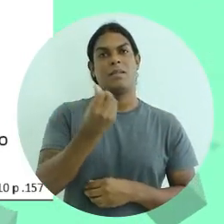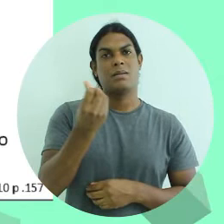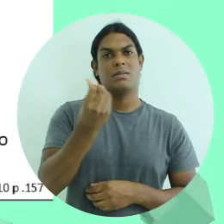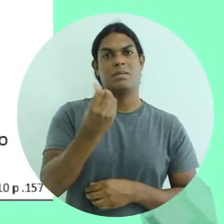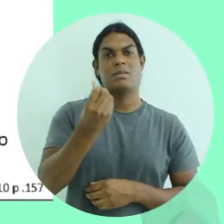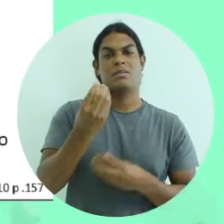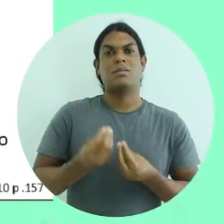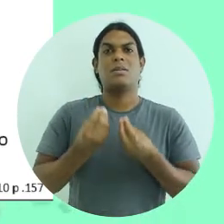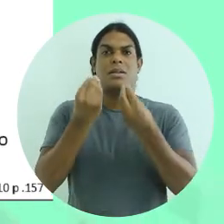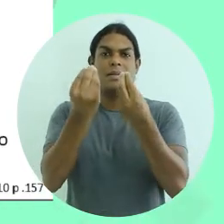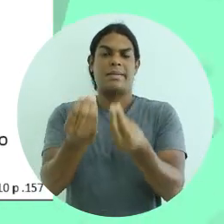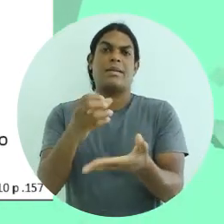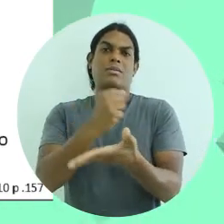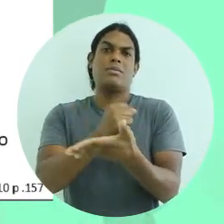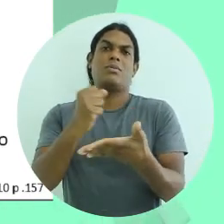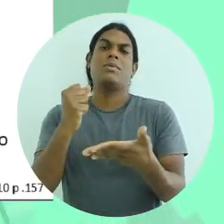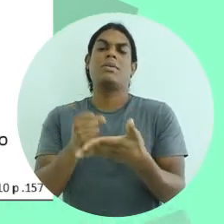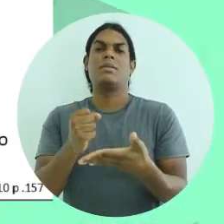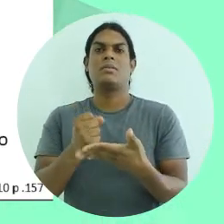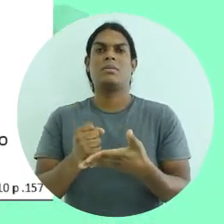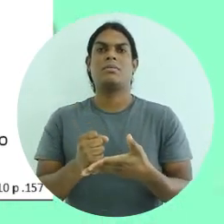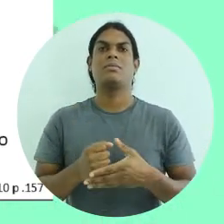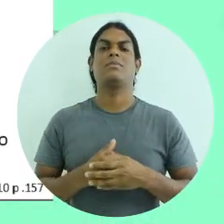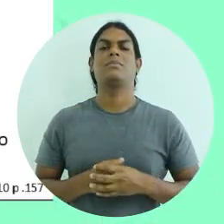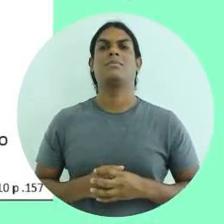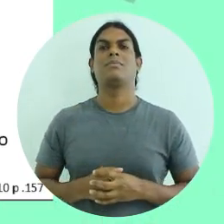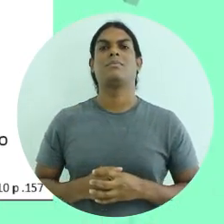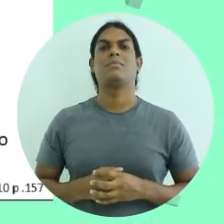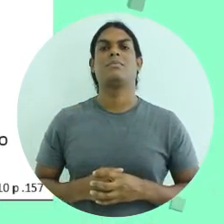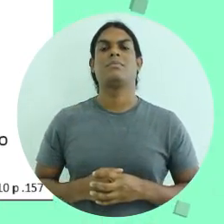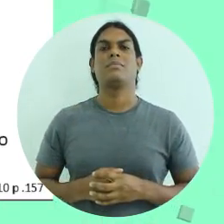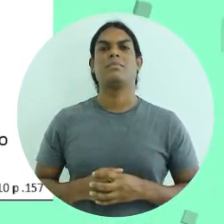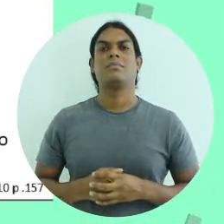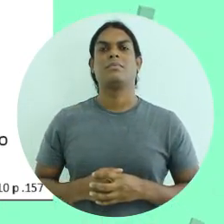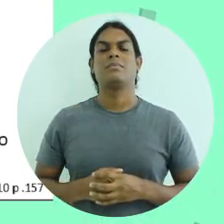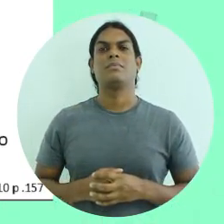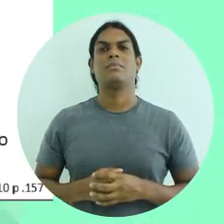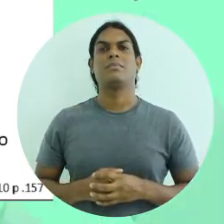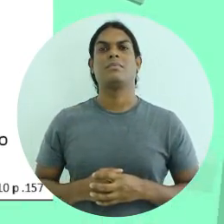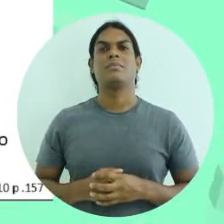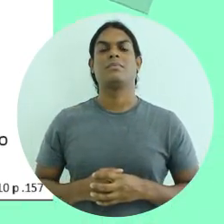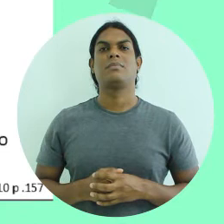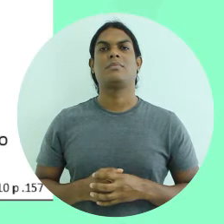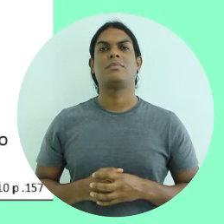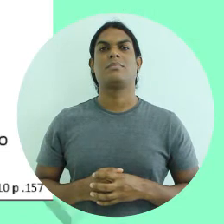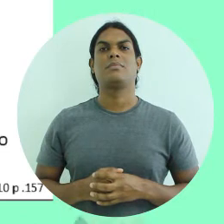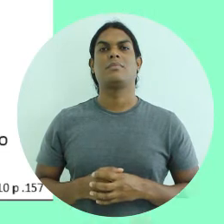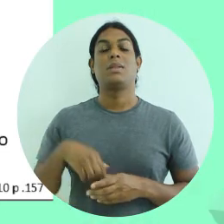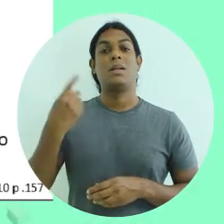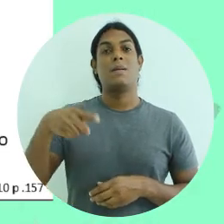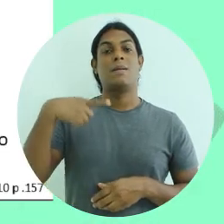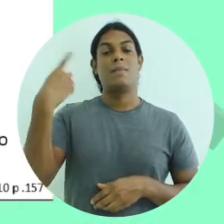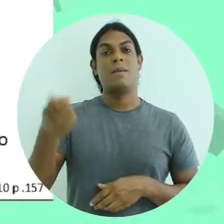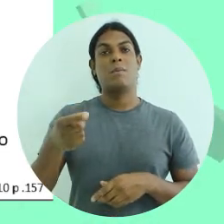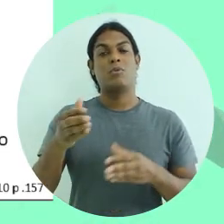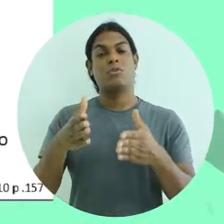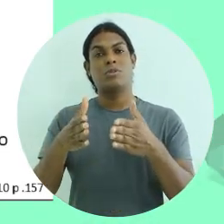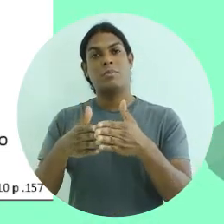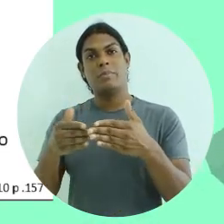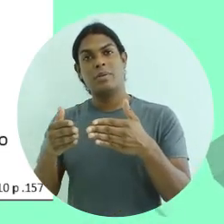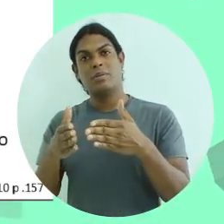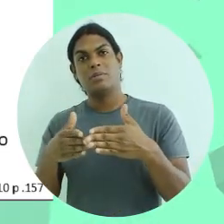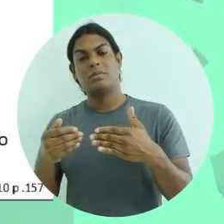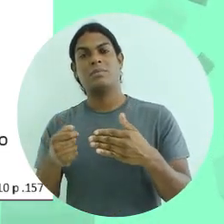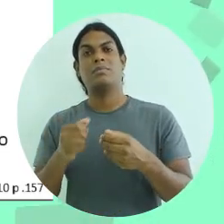documentos de exportações e cambiais ao importador via banco cobrador no exterior. Então, depois que fez essa solicitação